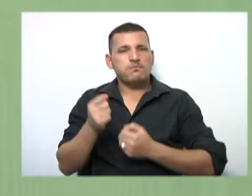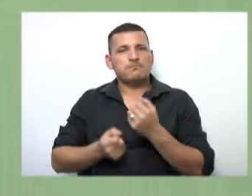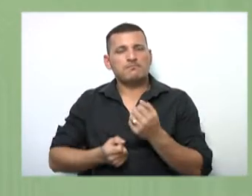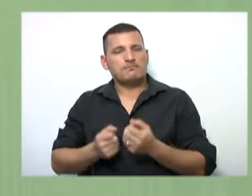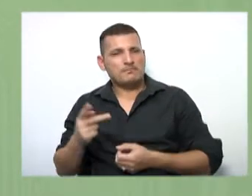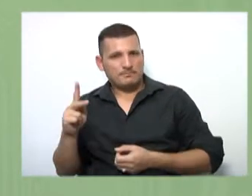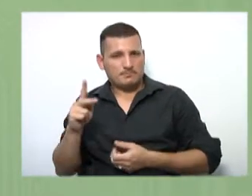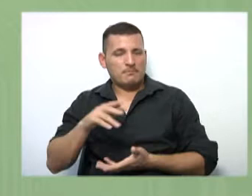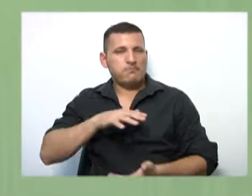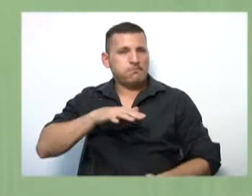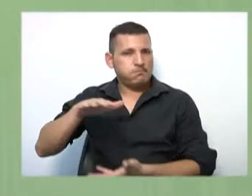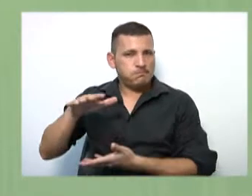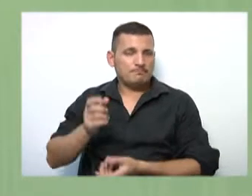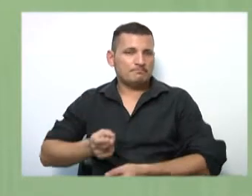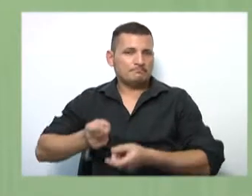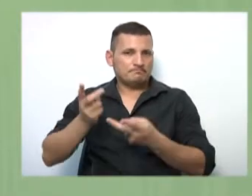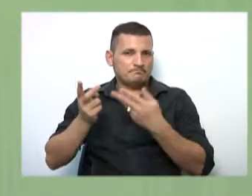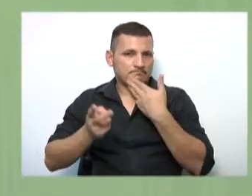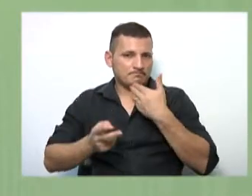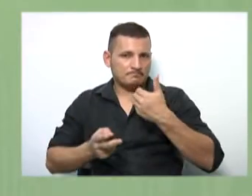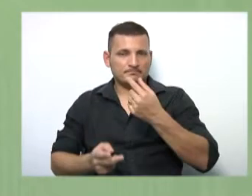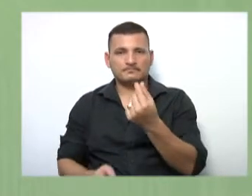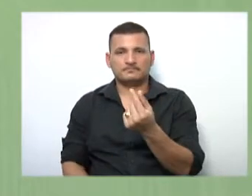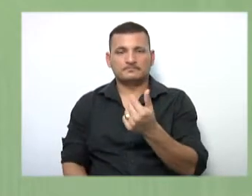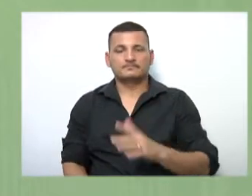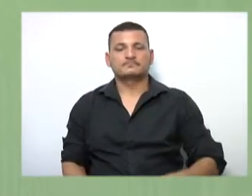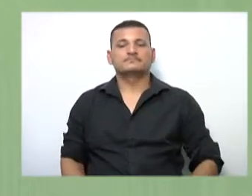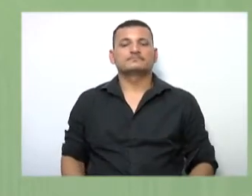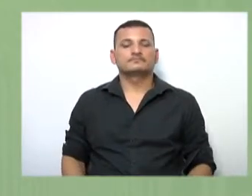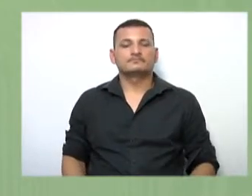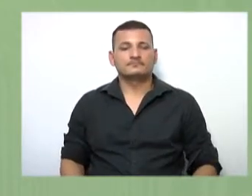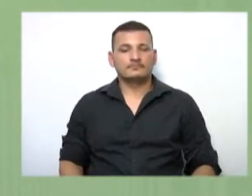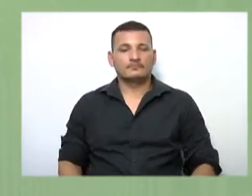garantindo melhores preços para os seus produtos.